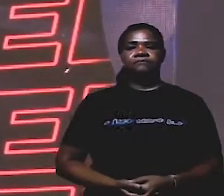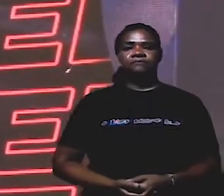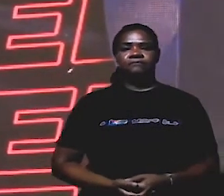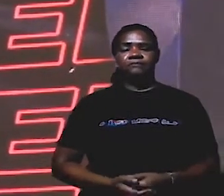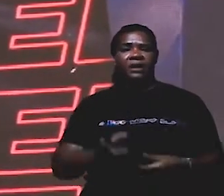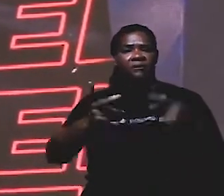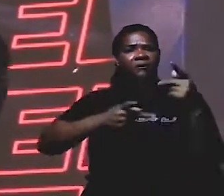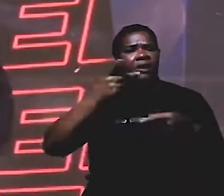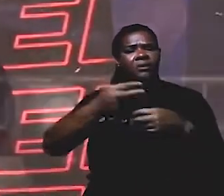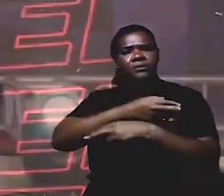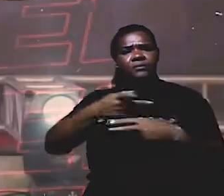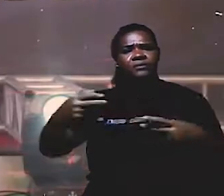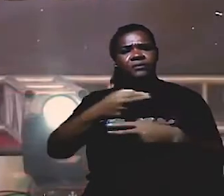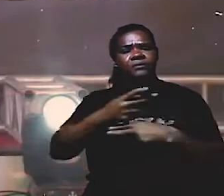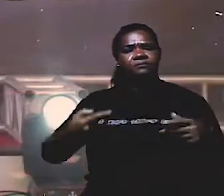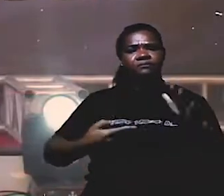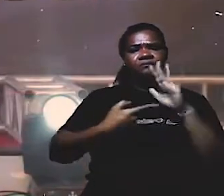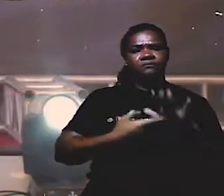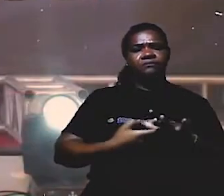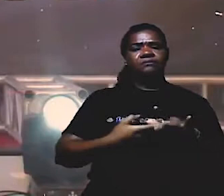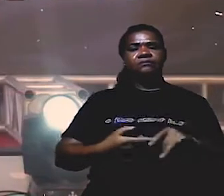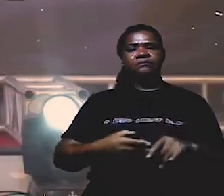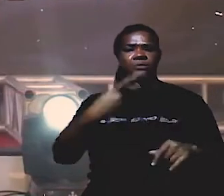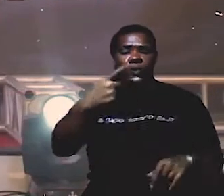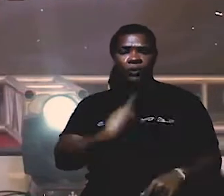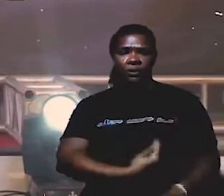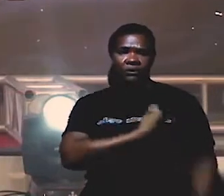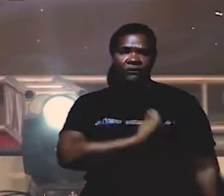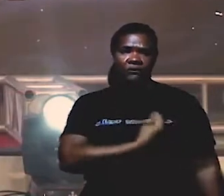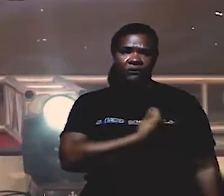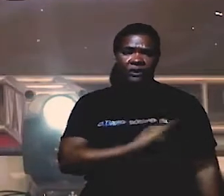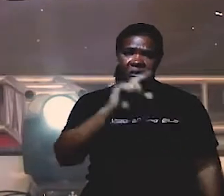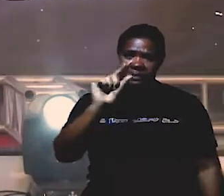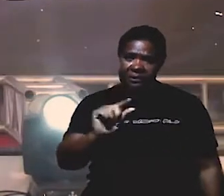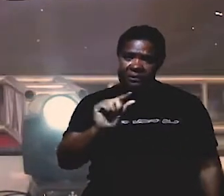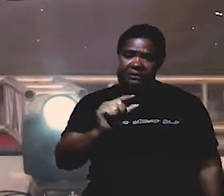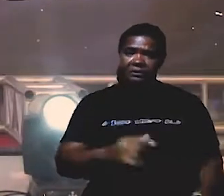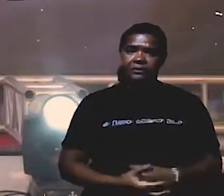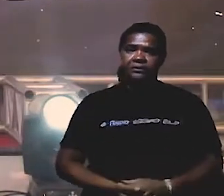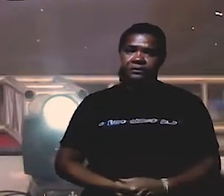de qualquer coisa que se diga sobre você, pequeno,